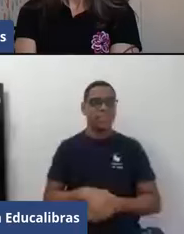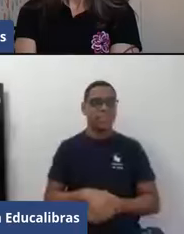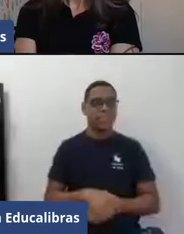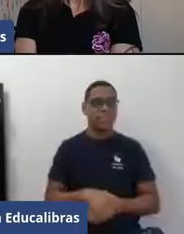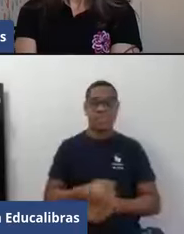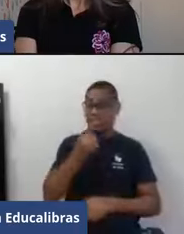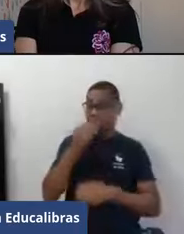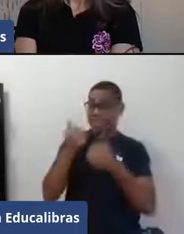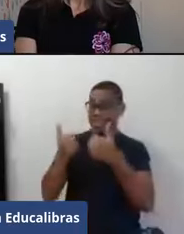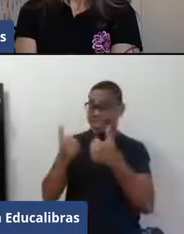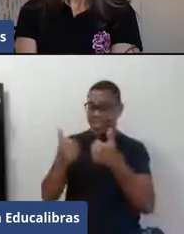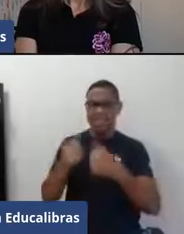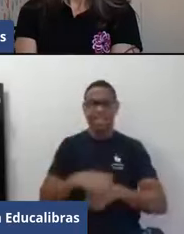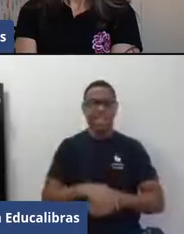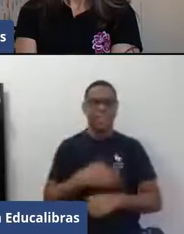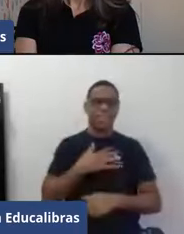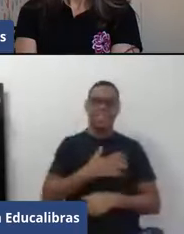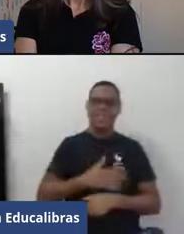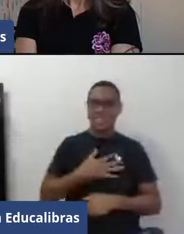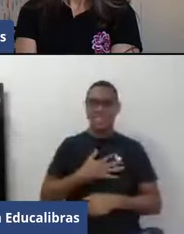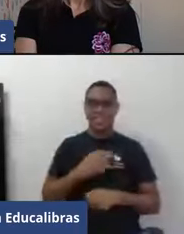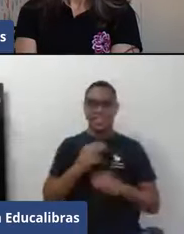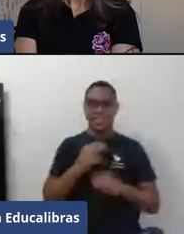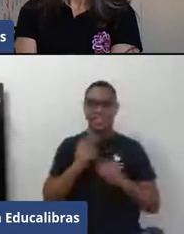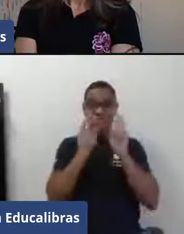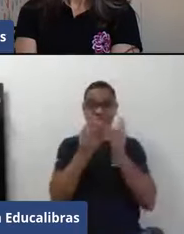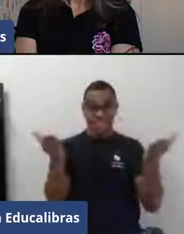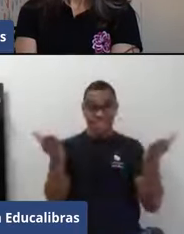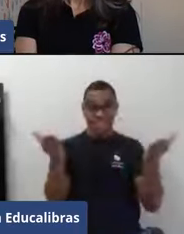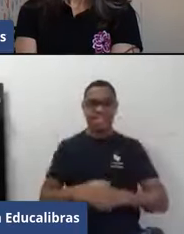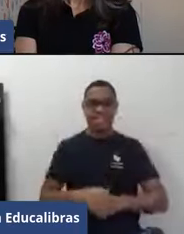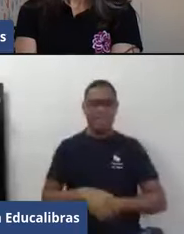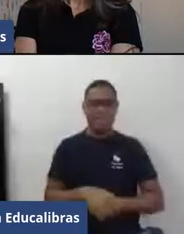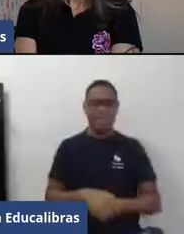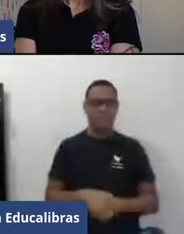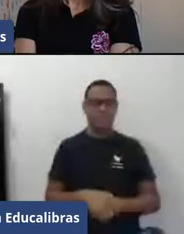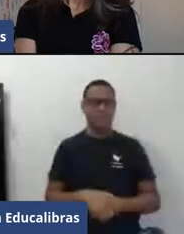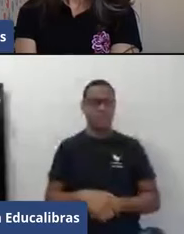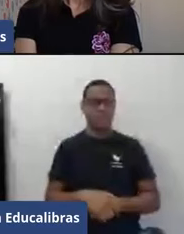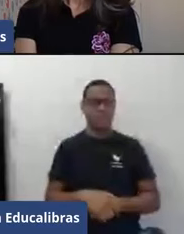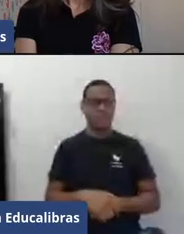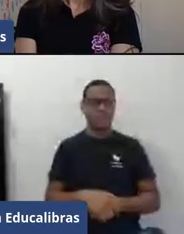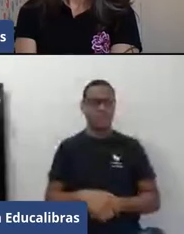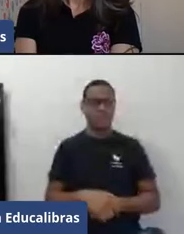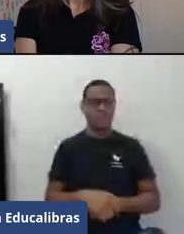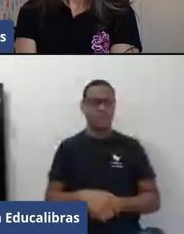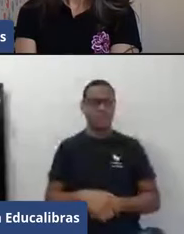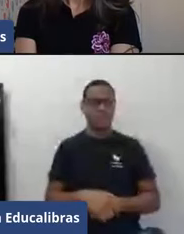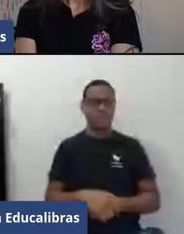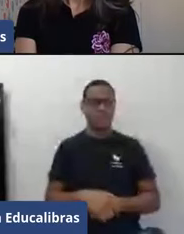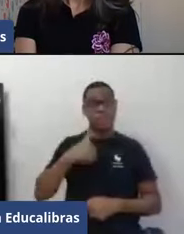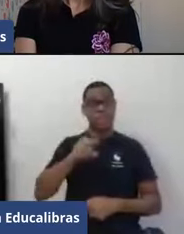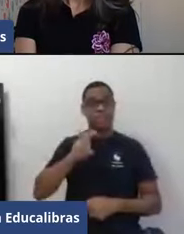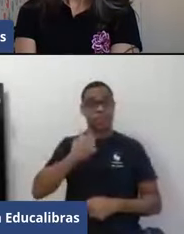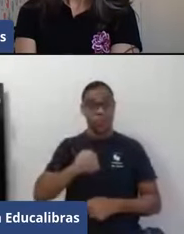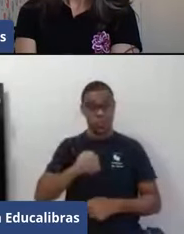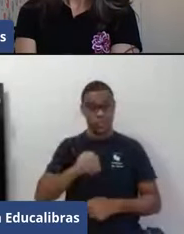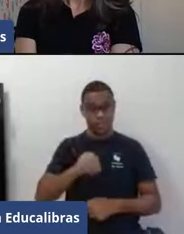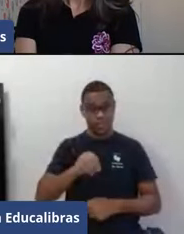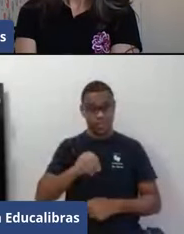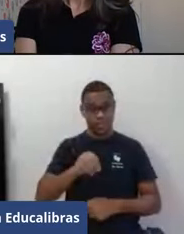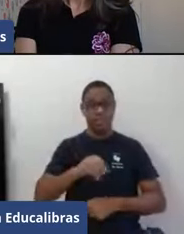bem? Prazer ver você de novo. Eu sou uma mulher de 50 anos, tenho uma filha de